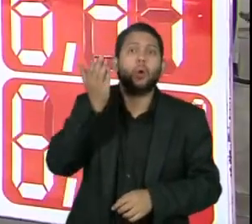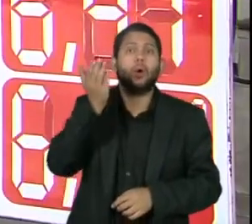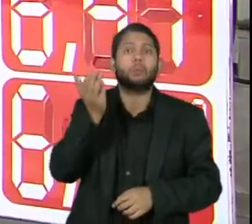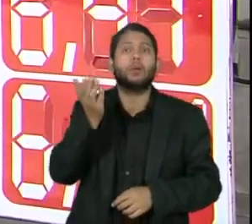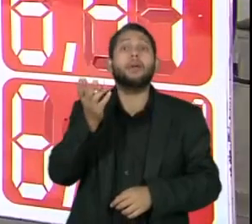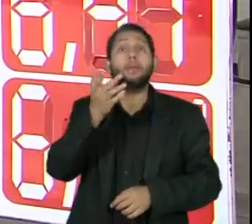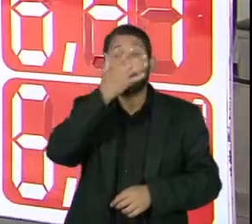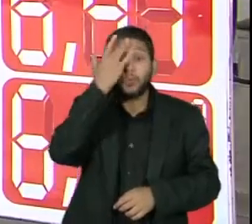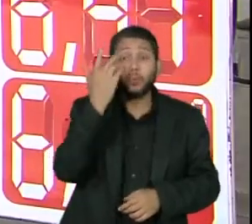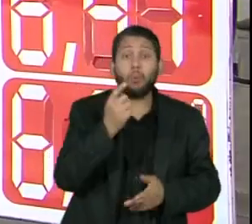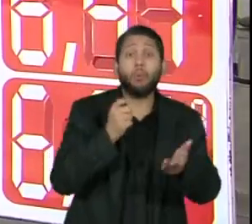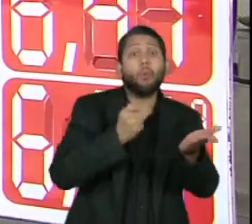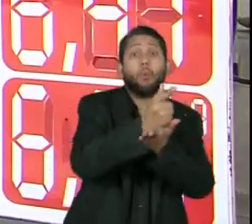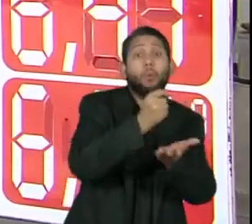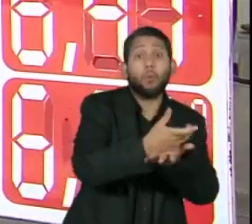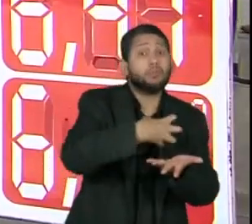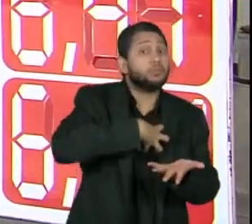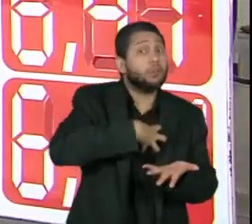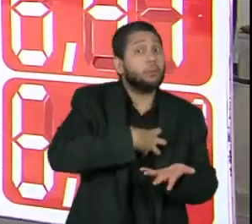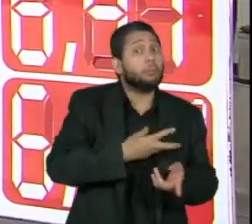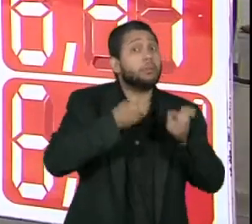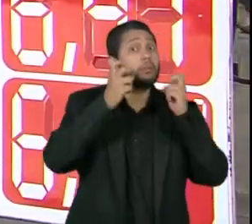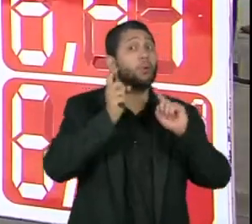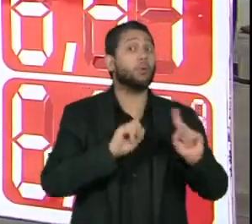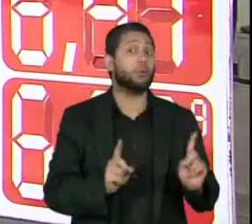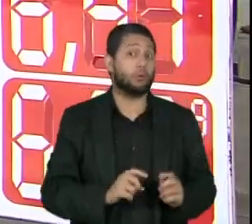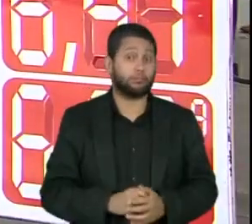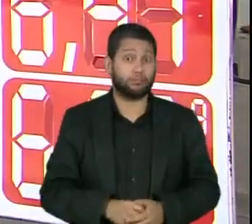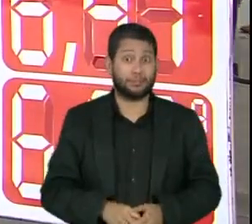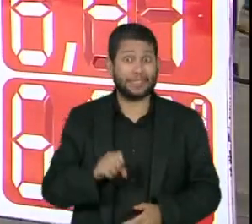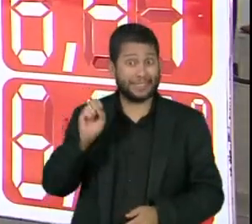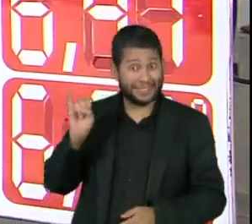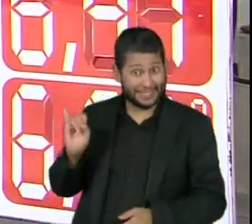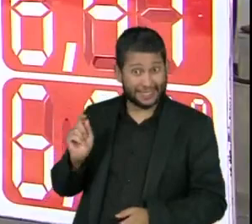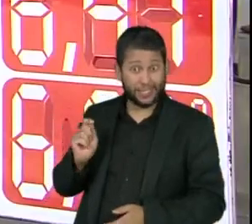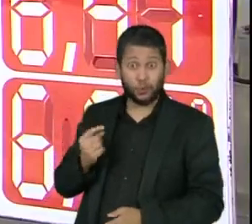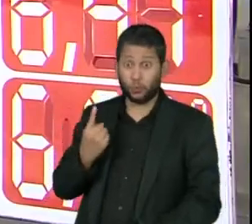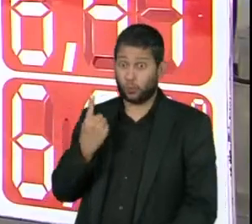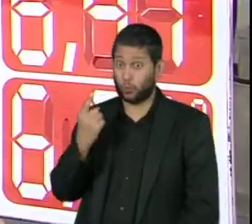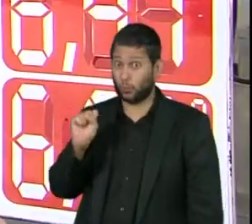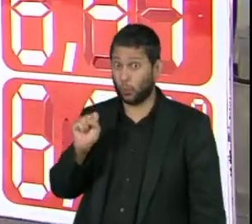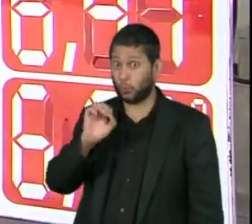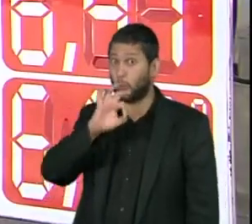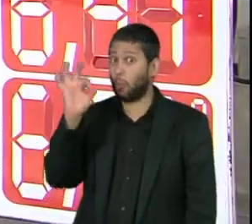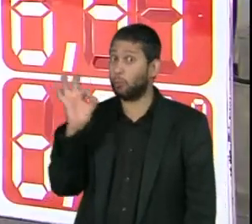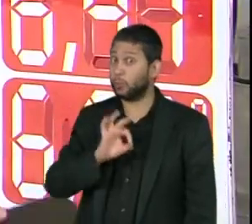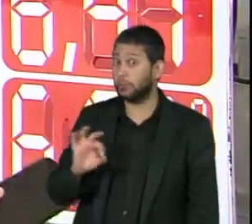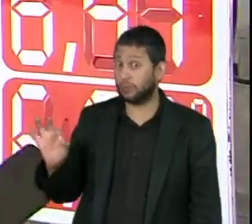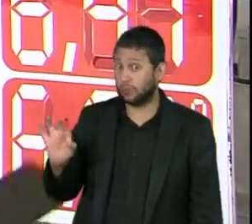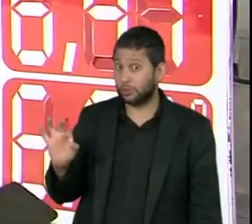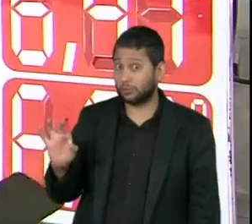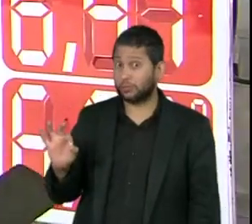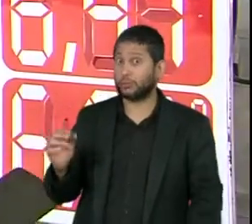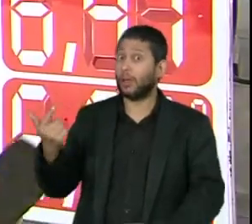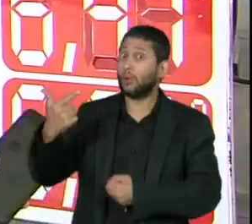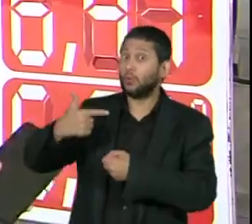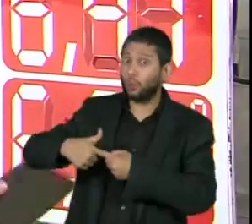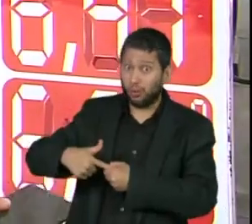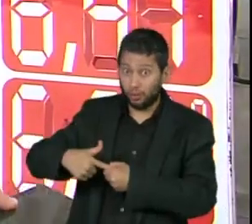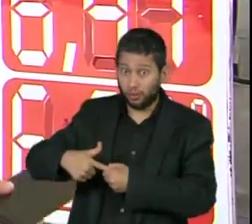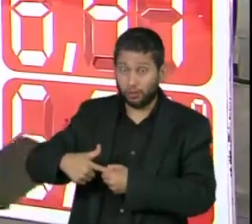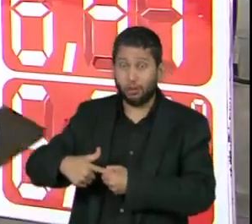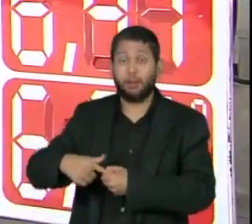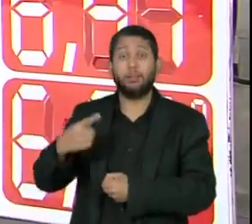será repassado para os consumidores. Mas só colocando esse reajuste de 18% em cima do preço que é aplicado